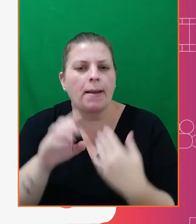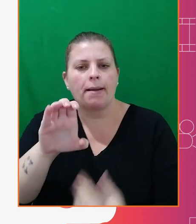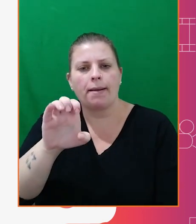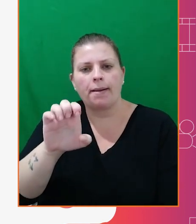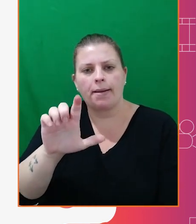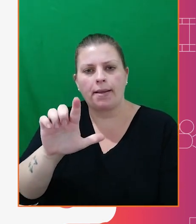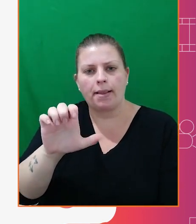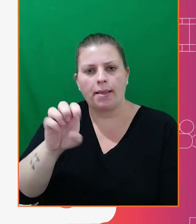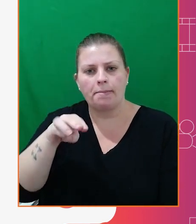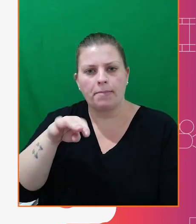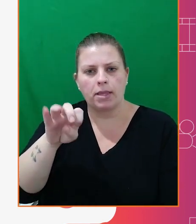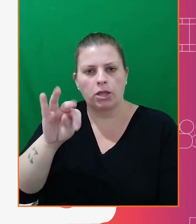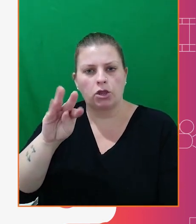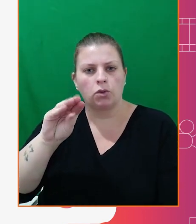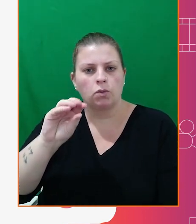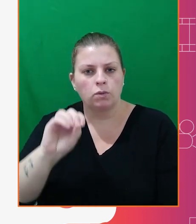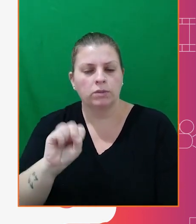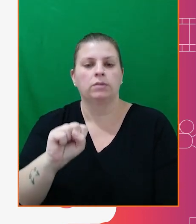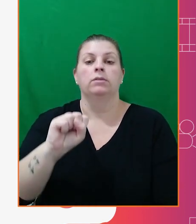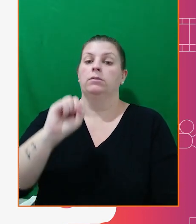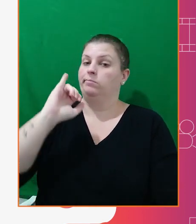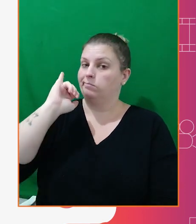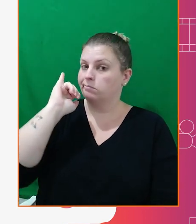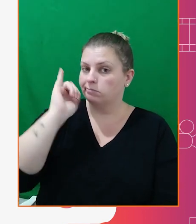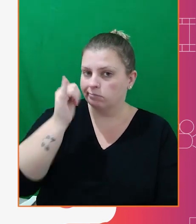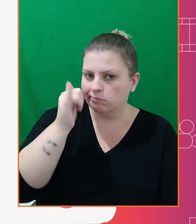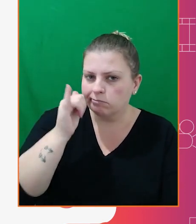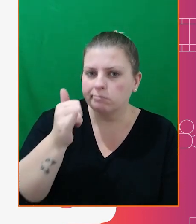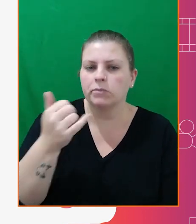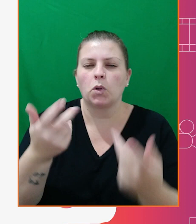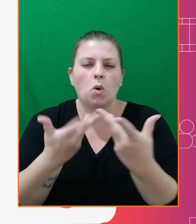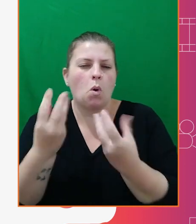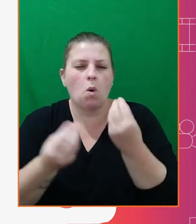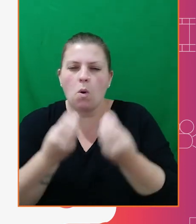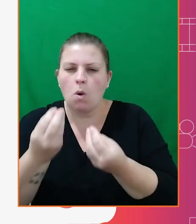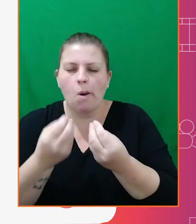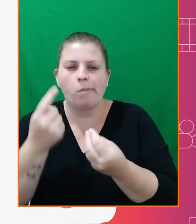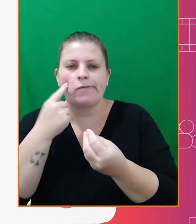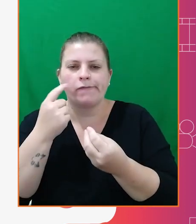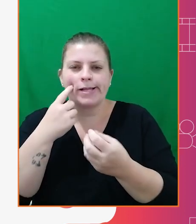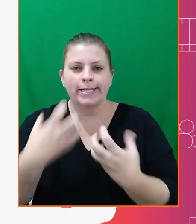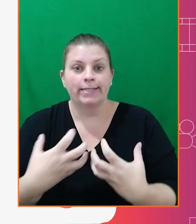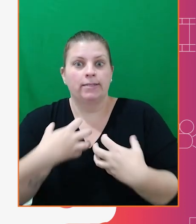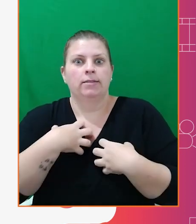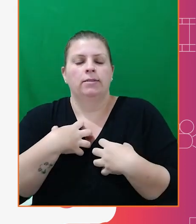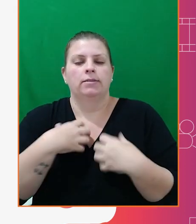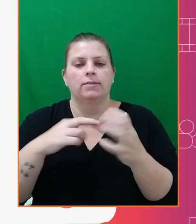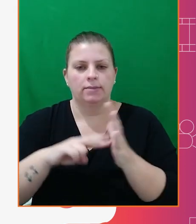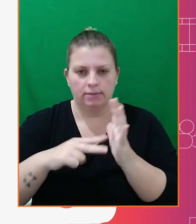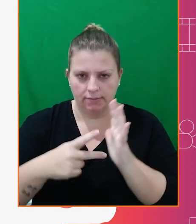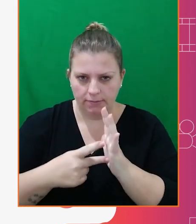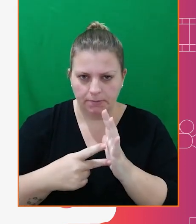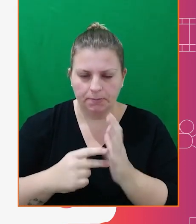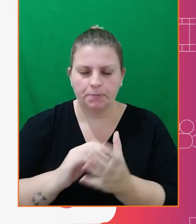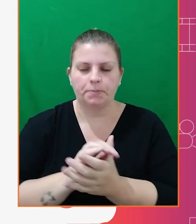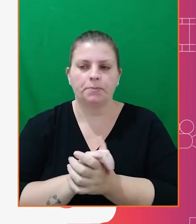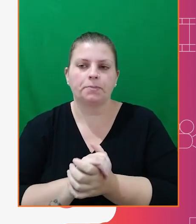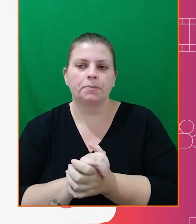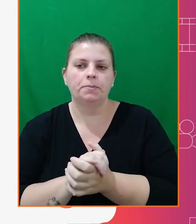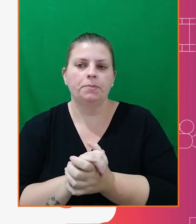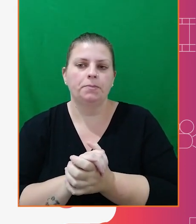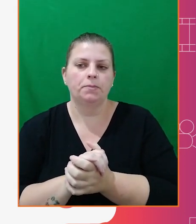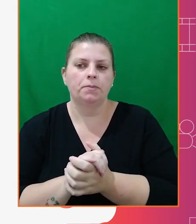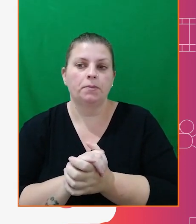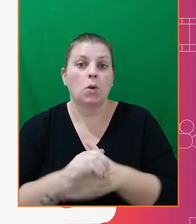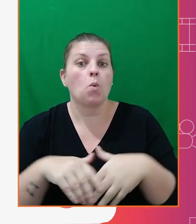a contar a narrativa e a demonstrar o clima desejado para aquele momento. Quando